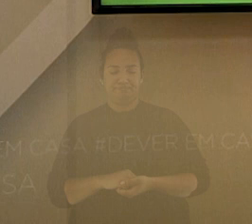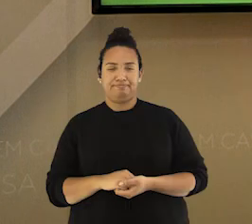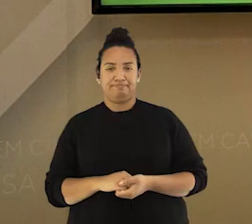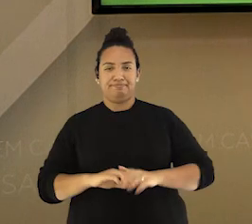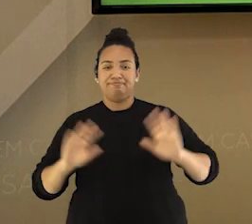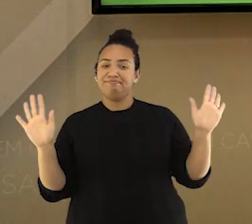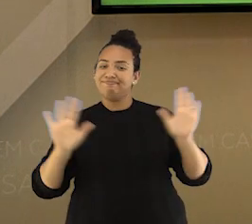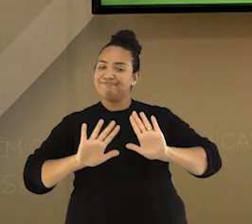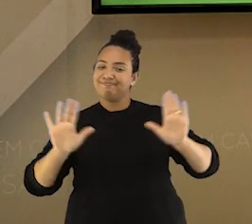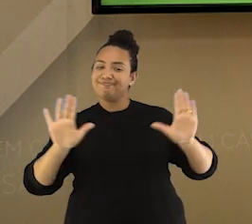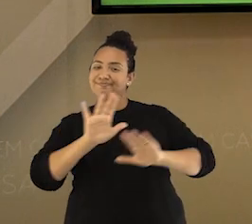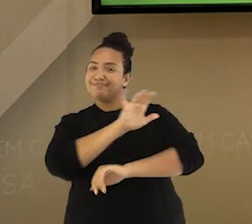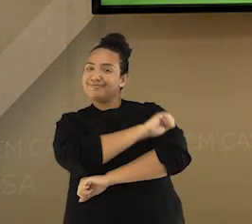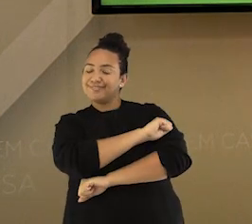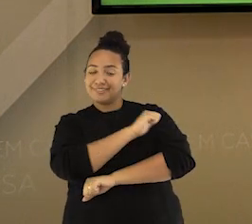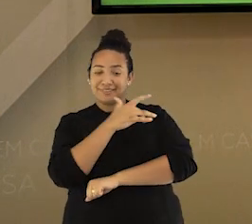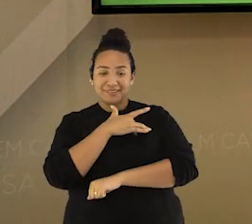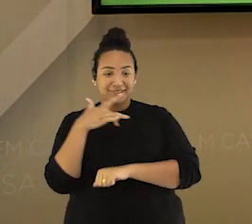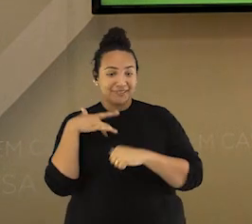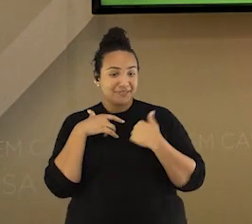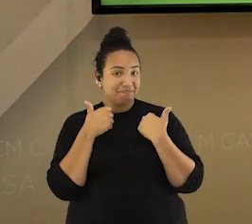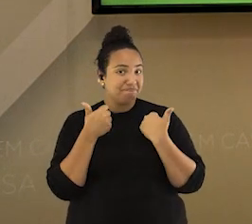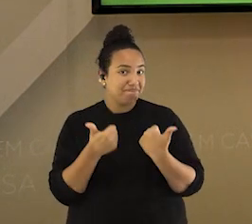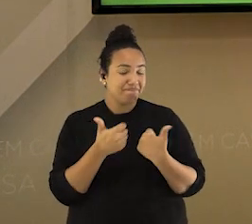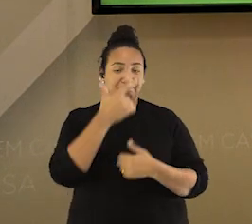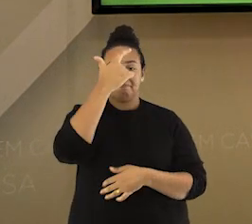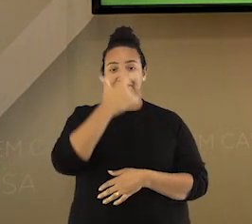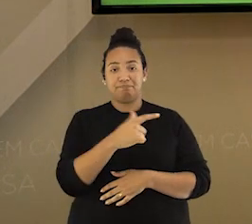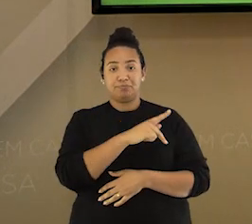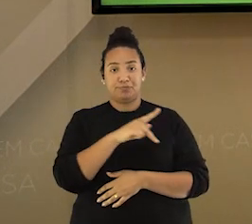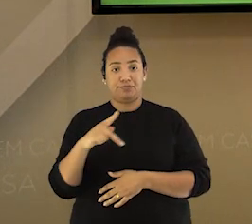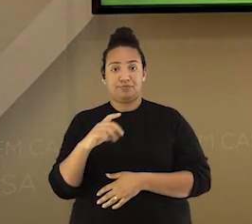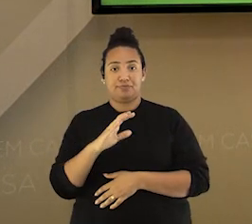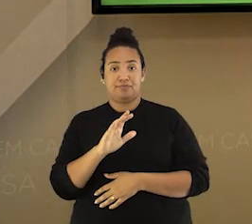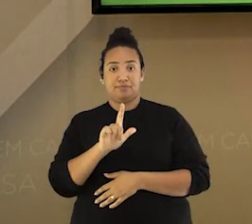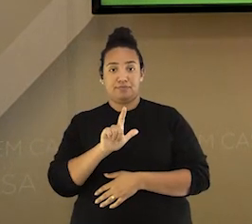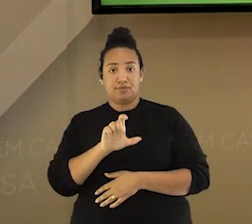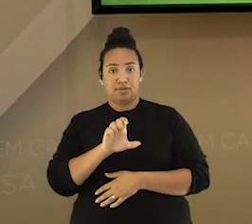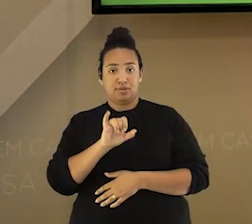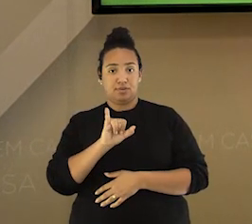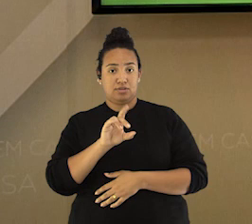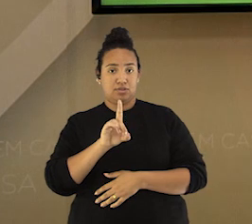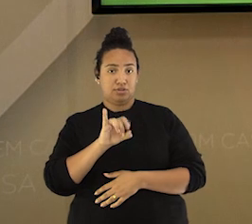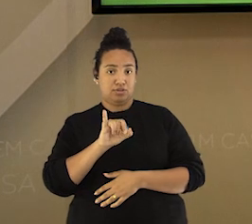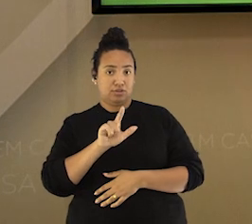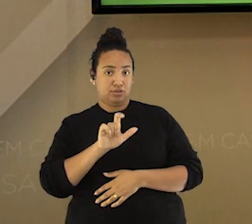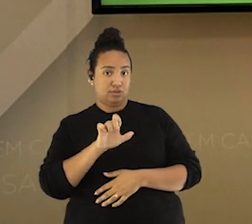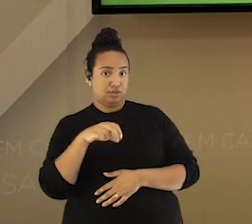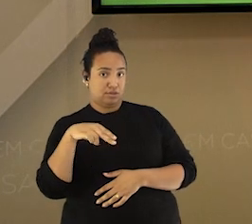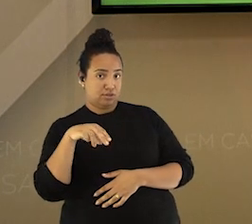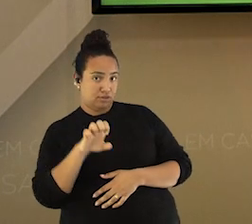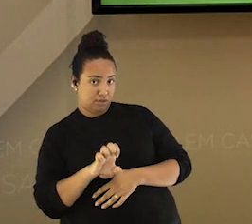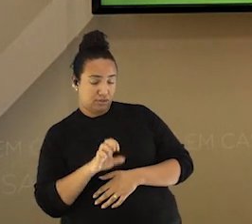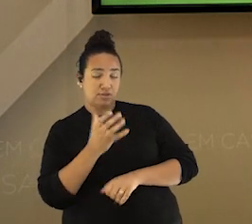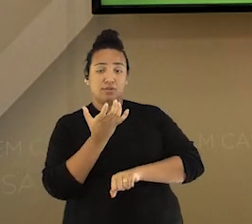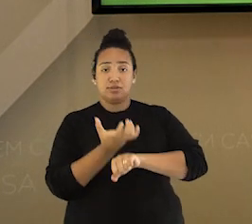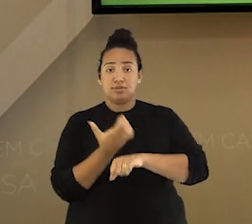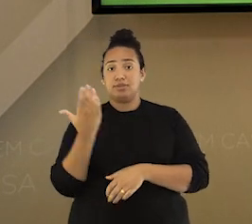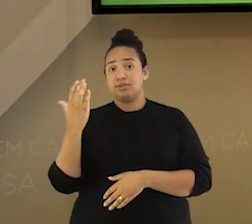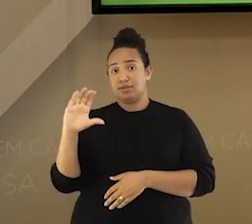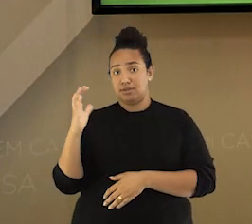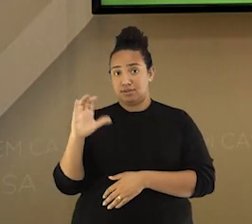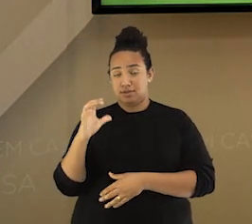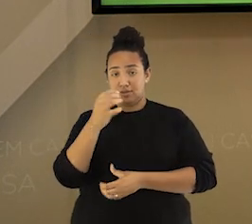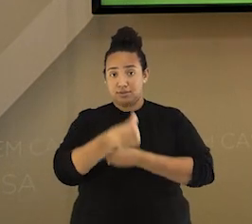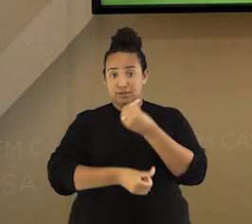Olá, estudantes! Tudo bem com vocês? Eu sou a professora Cleidilene Gonçalves, da disciplina de Ciências da EJA do